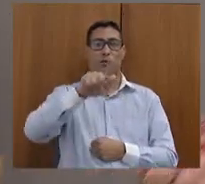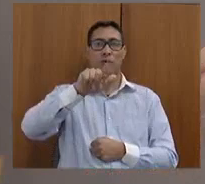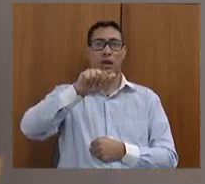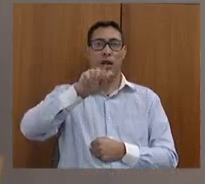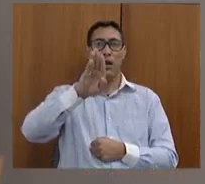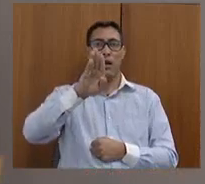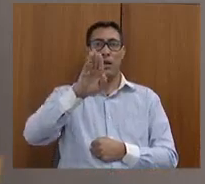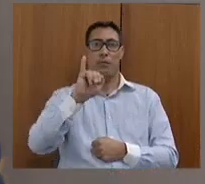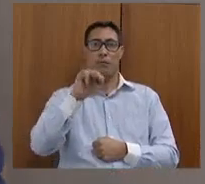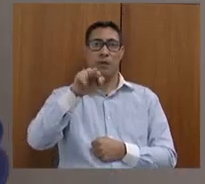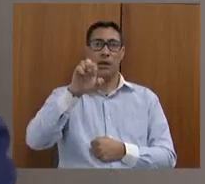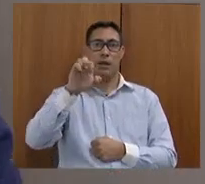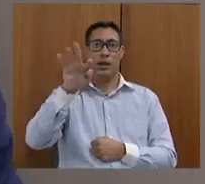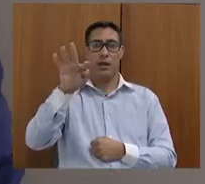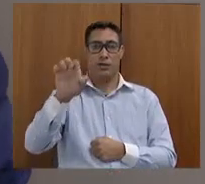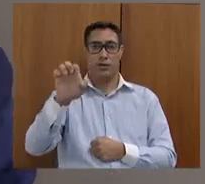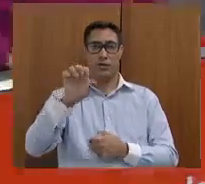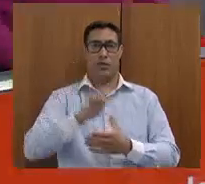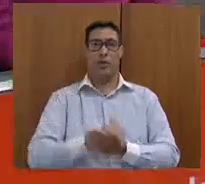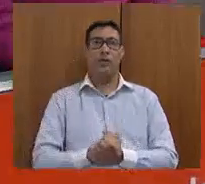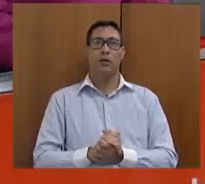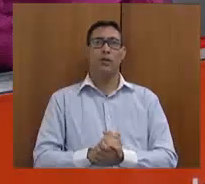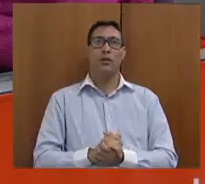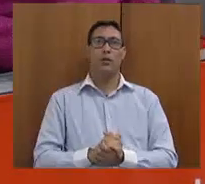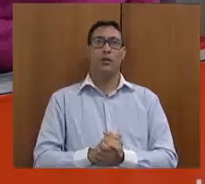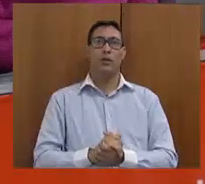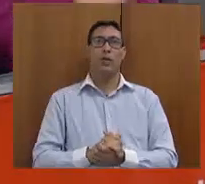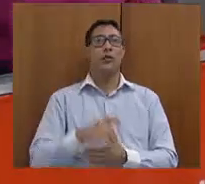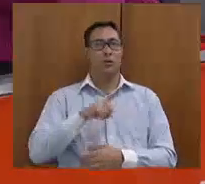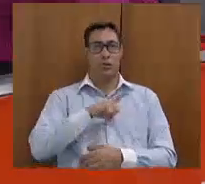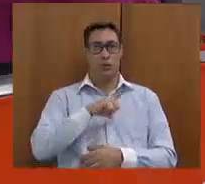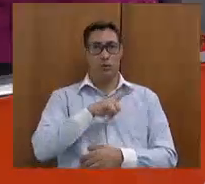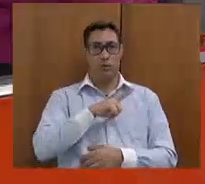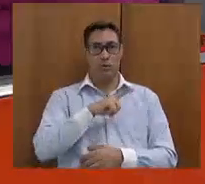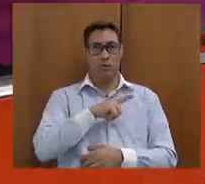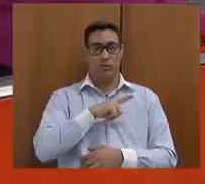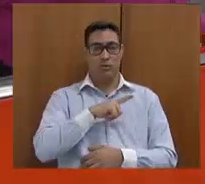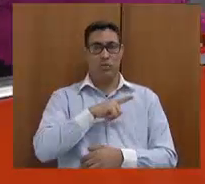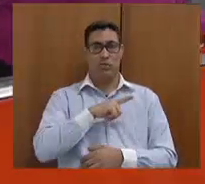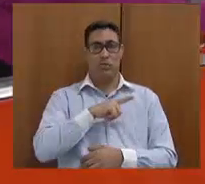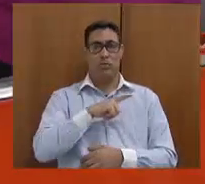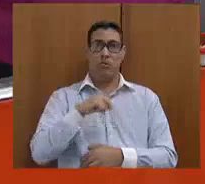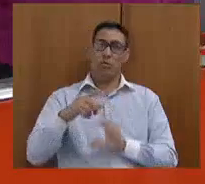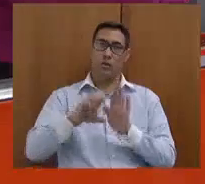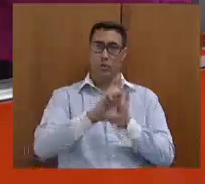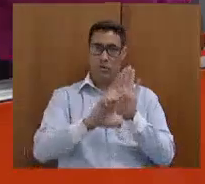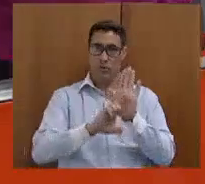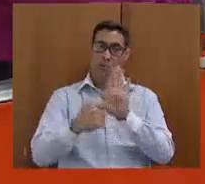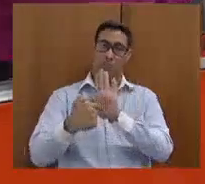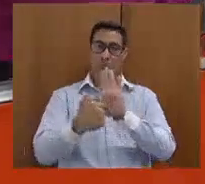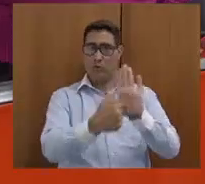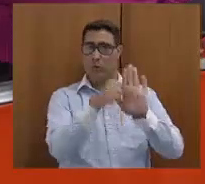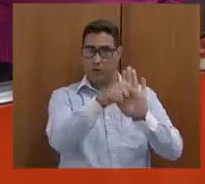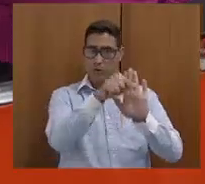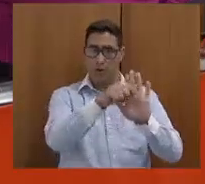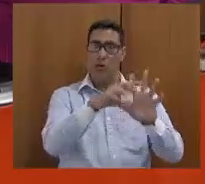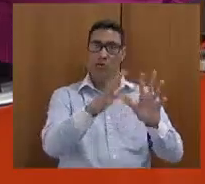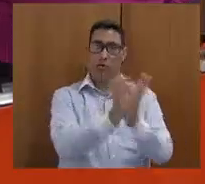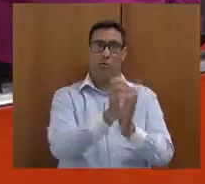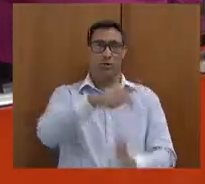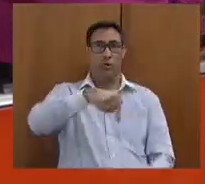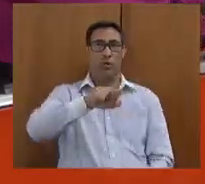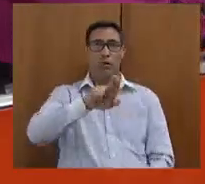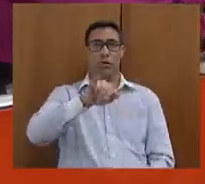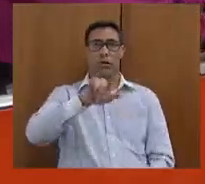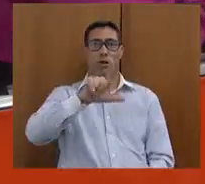Melhorou a senhora realmente levou a cota da questão da do edital dos Quilombolas nós conseguimos